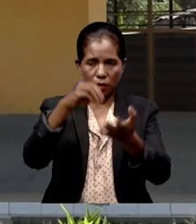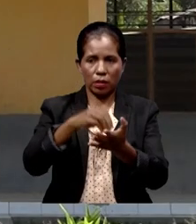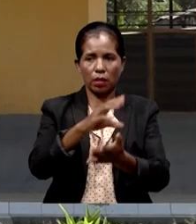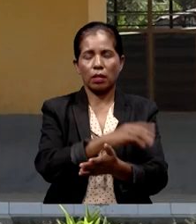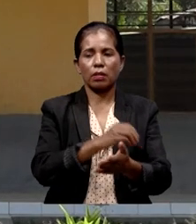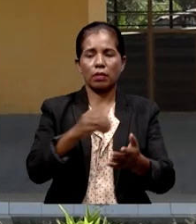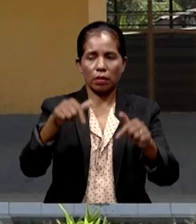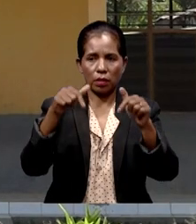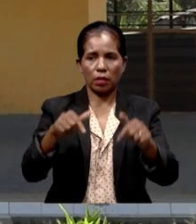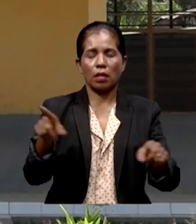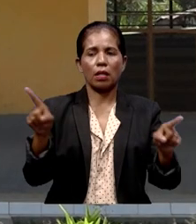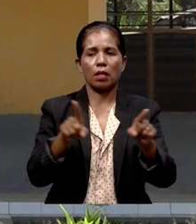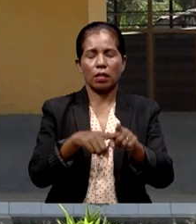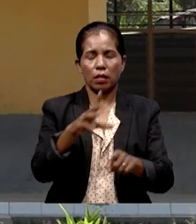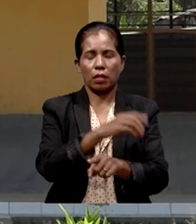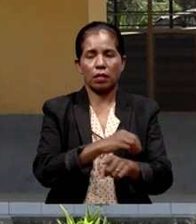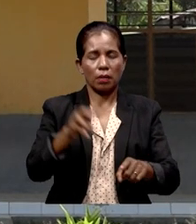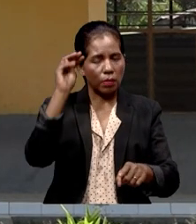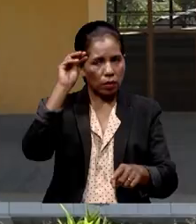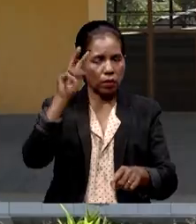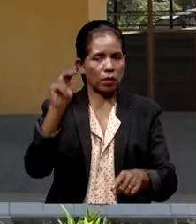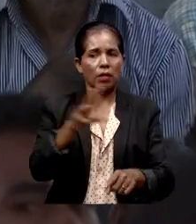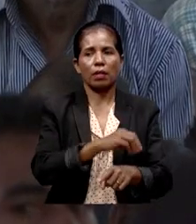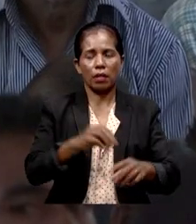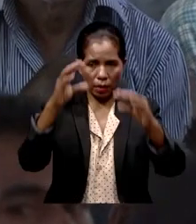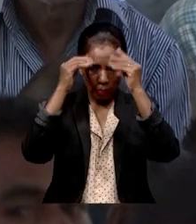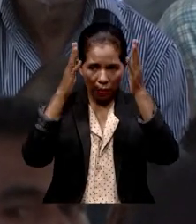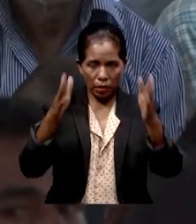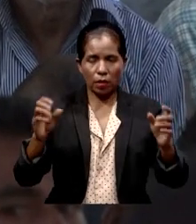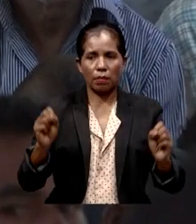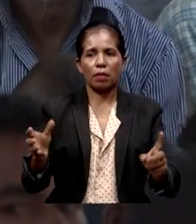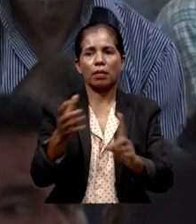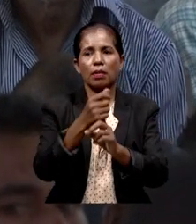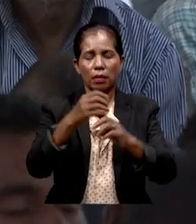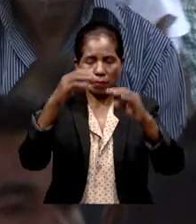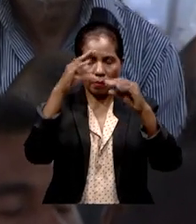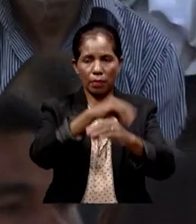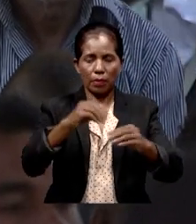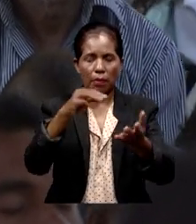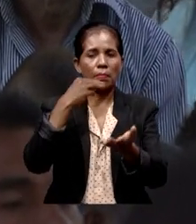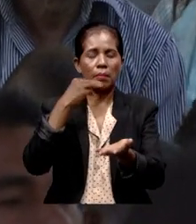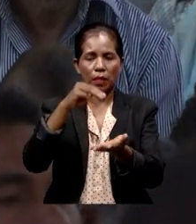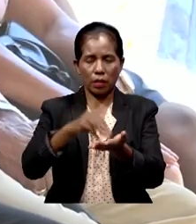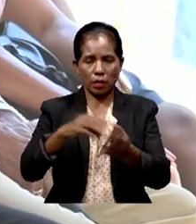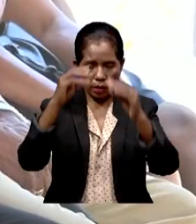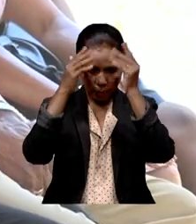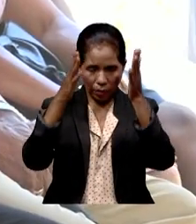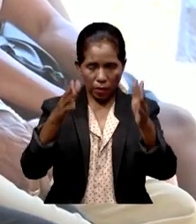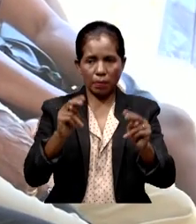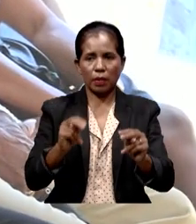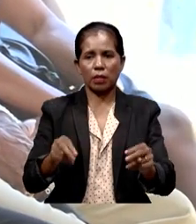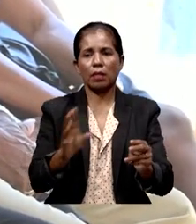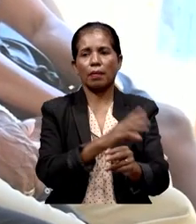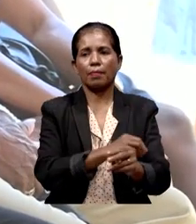São João Paulo II, Saianesan Mahen, Ministério Nian, Lune, Professor Sira Belecaer Mentin, Mensagem João Paulo II Nian, Tamba Professor Sira Persija